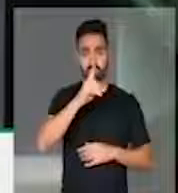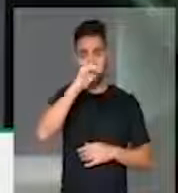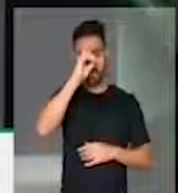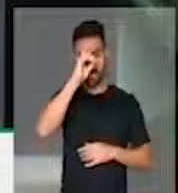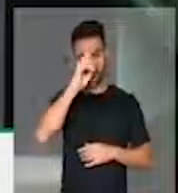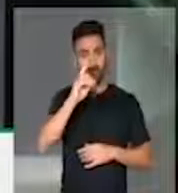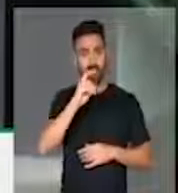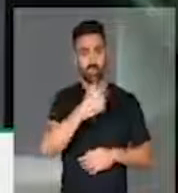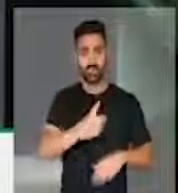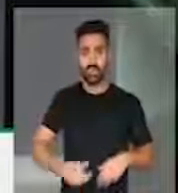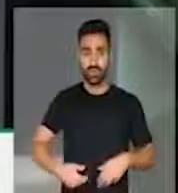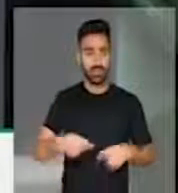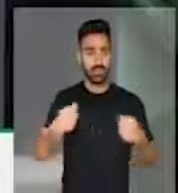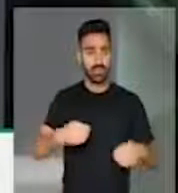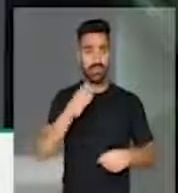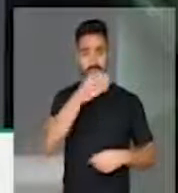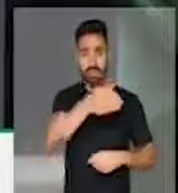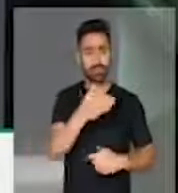seu filho